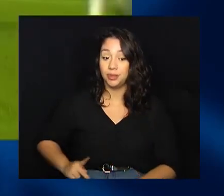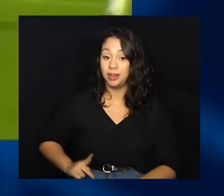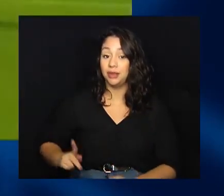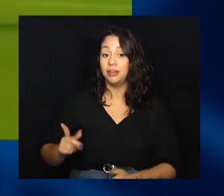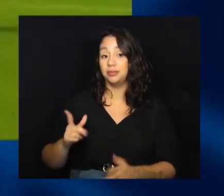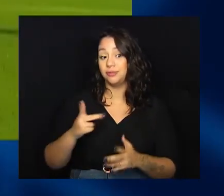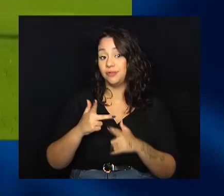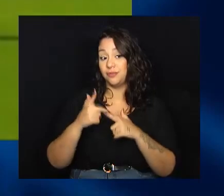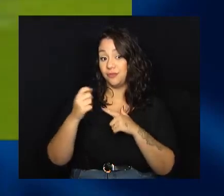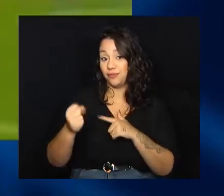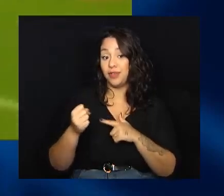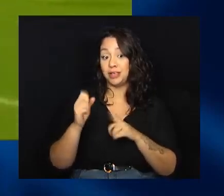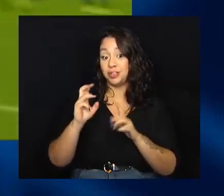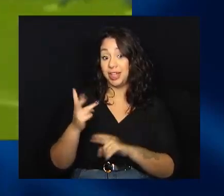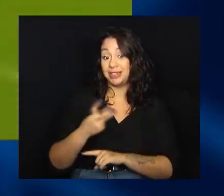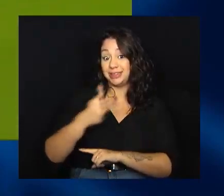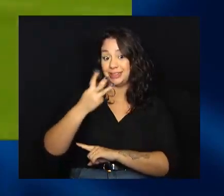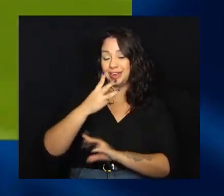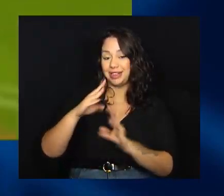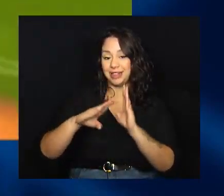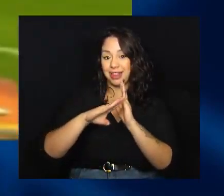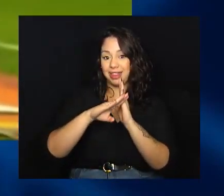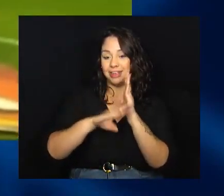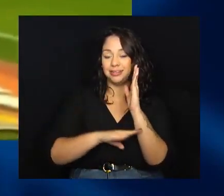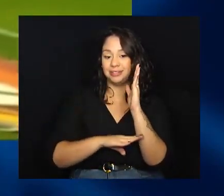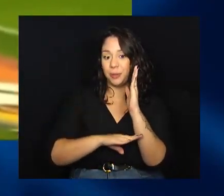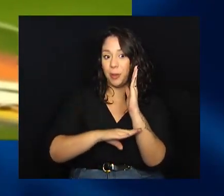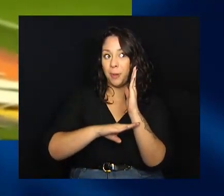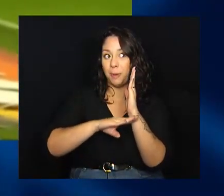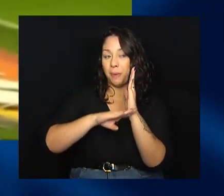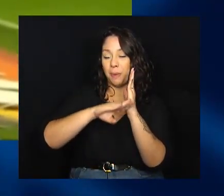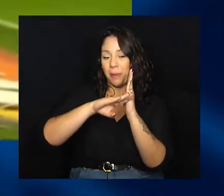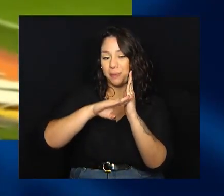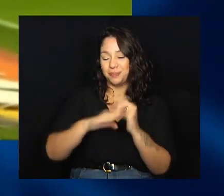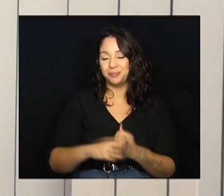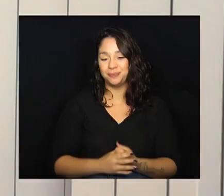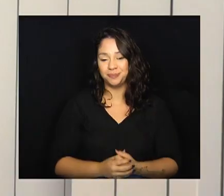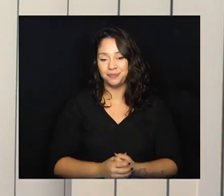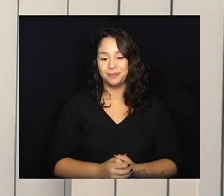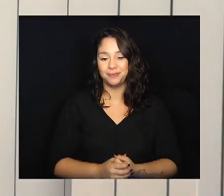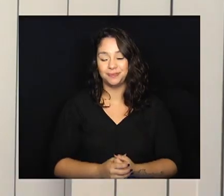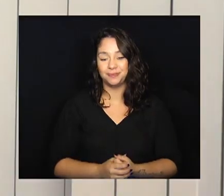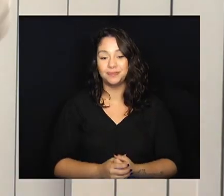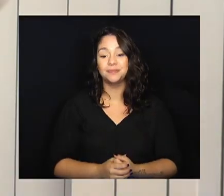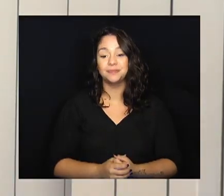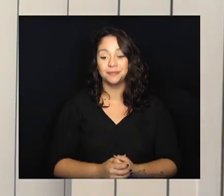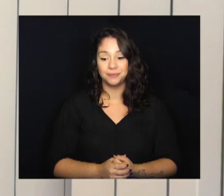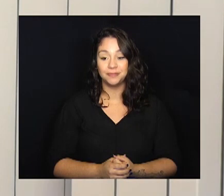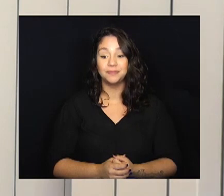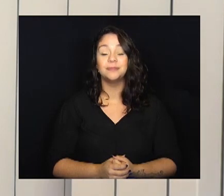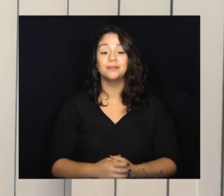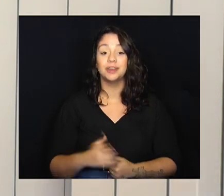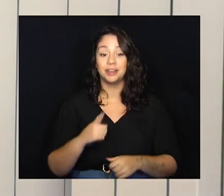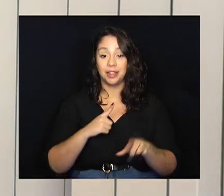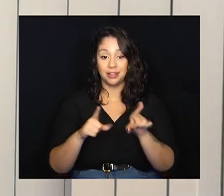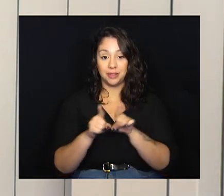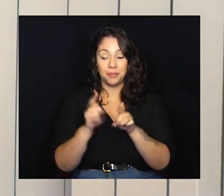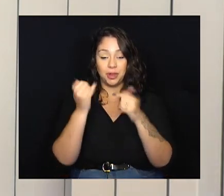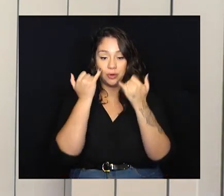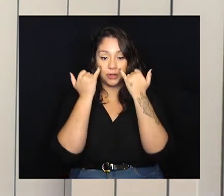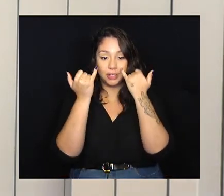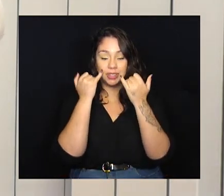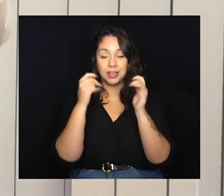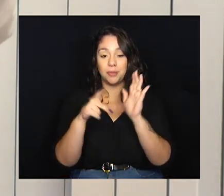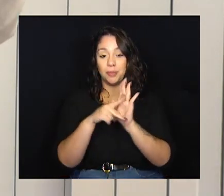terceira vitória consecutiva e se afasta da zona de rebaixamento e tem ainda as notícias da